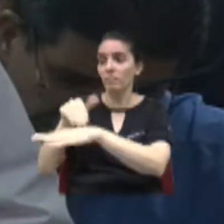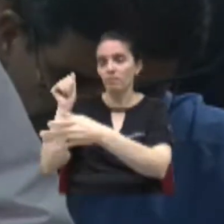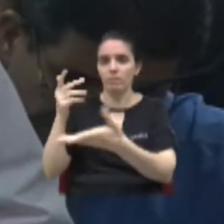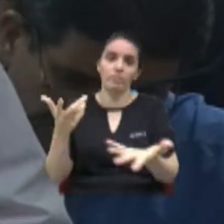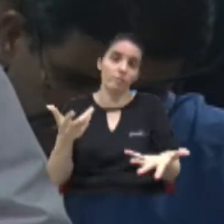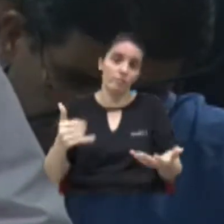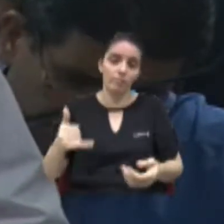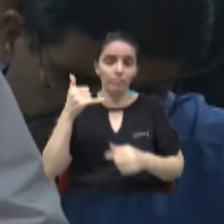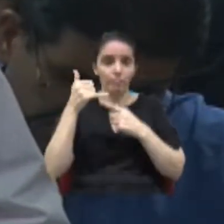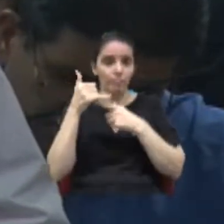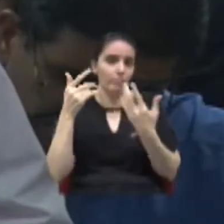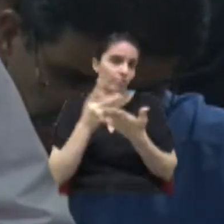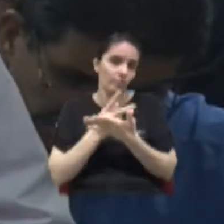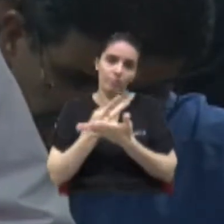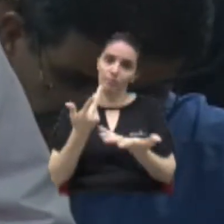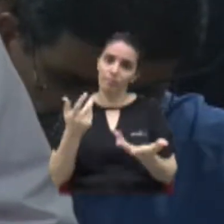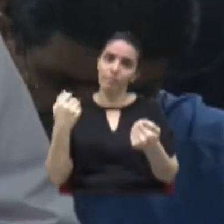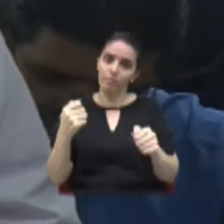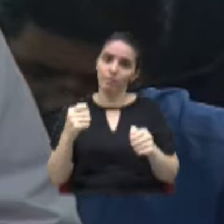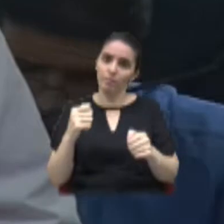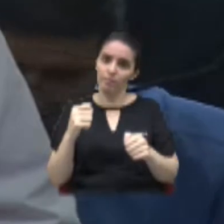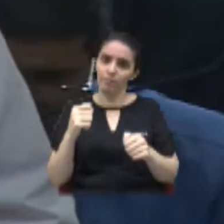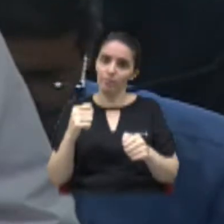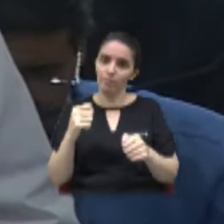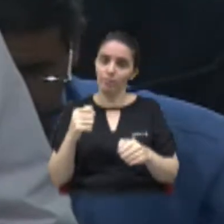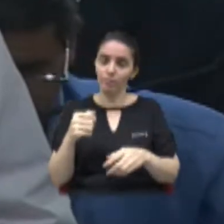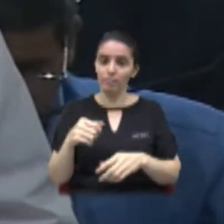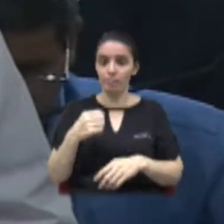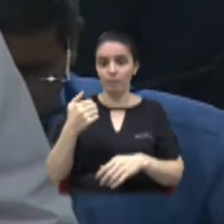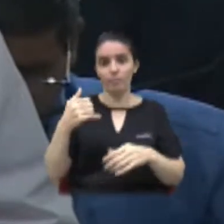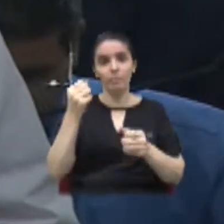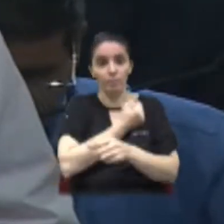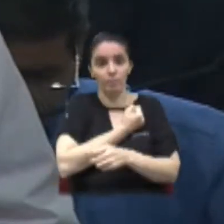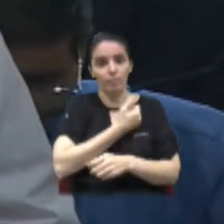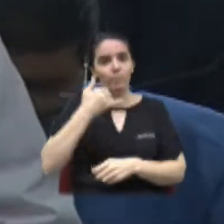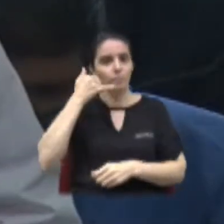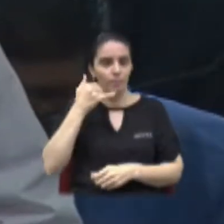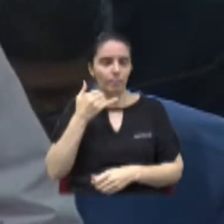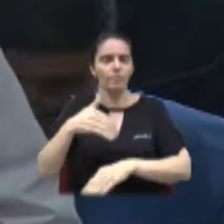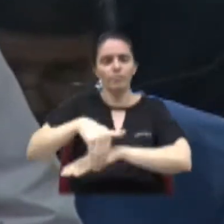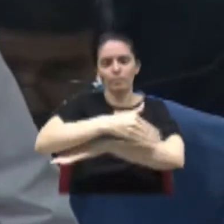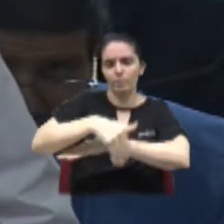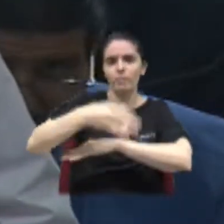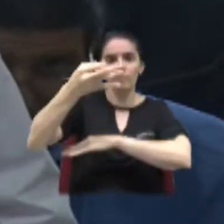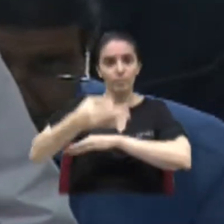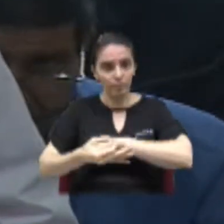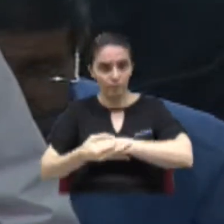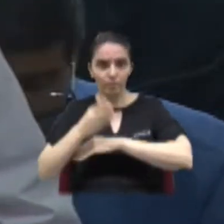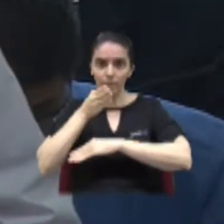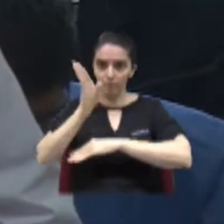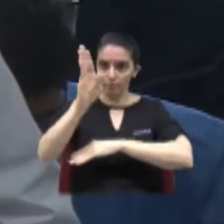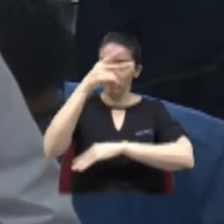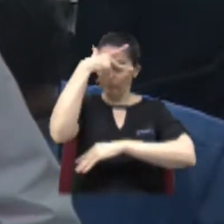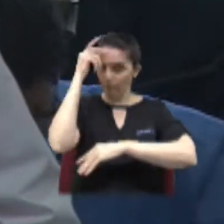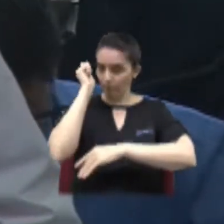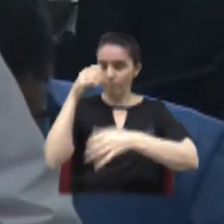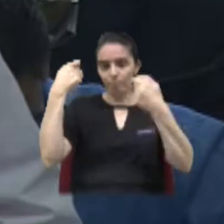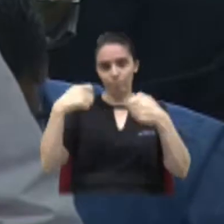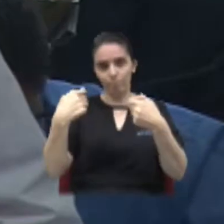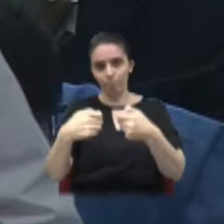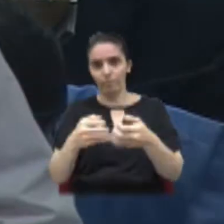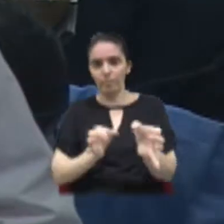Secretaria de Habitação e deixar em ordem todos os seus dados cadastrais. Muito obrigado e conto com o apoio de todos. Continua em